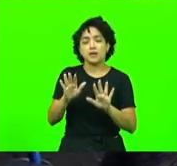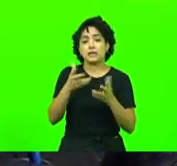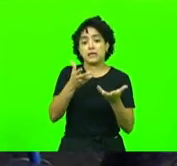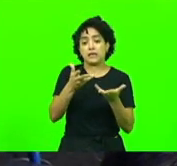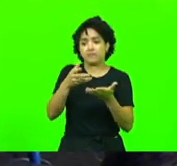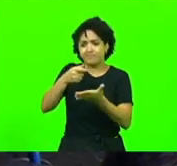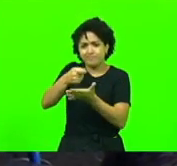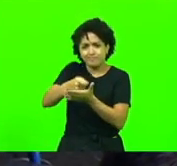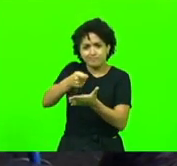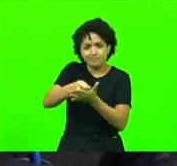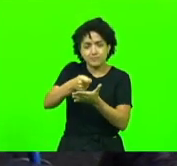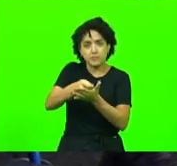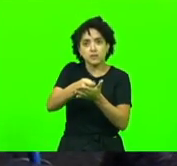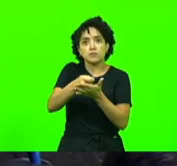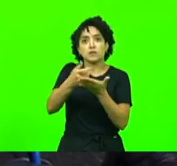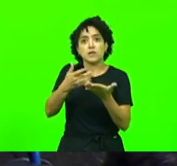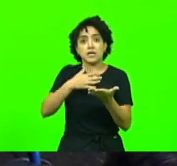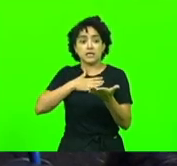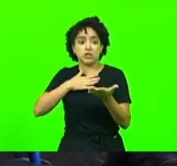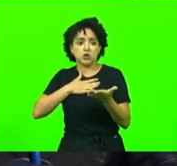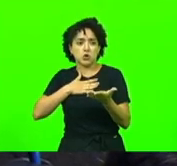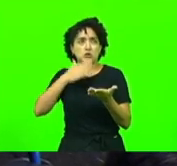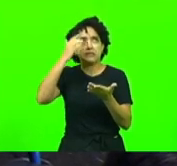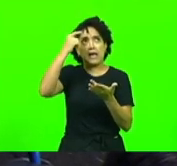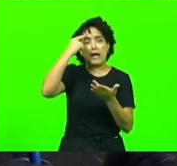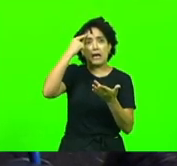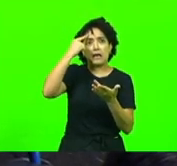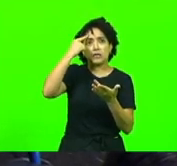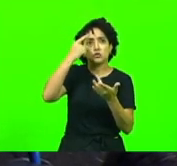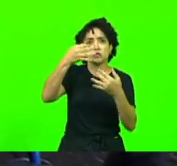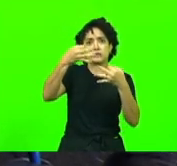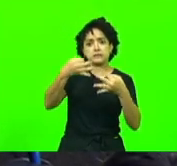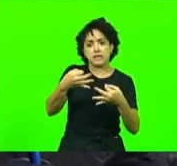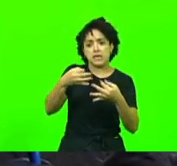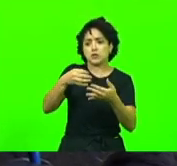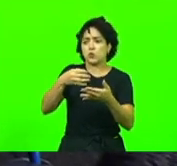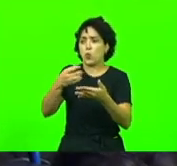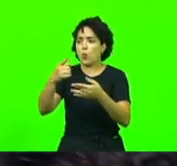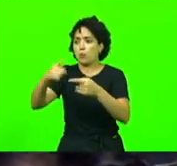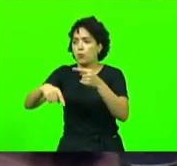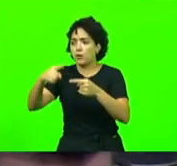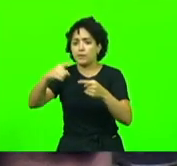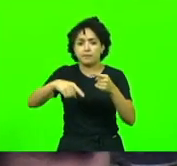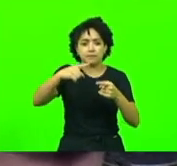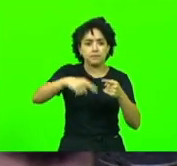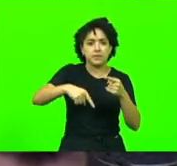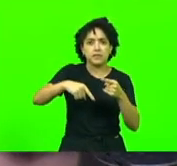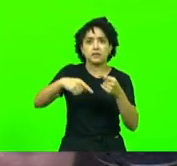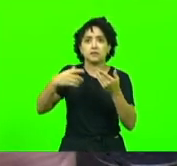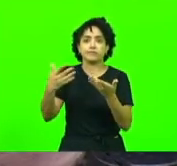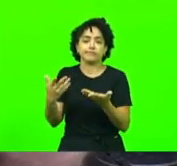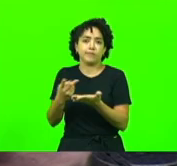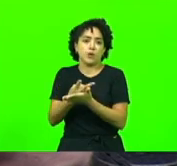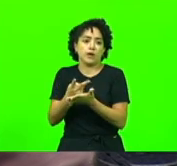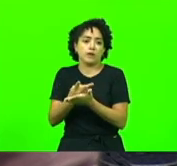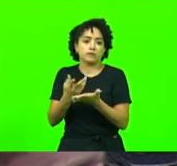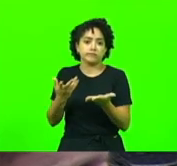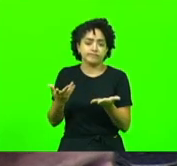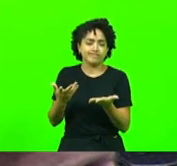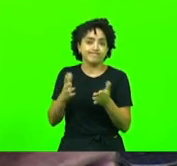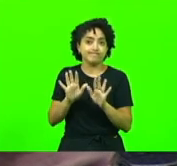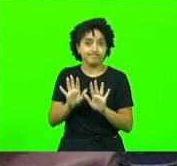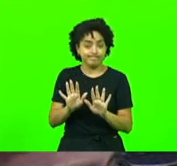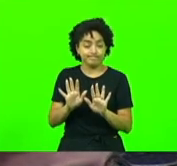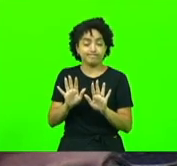obrigá-los a fazer aquilo que nós consideramos certo ou proibi-los de fazer aquilo que nós achamos errados. Por isso, deputado